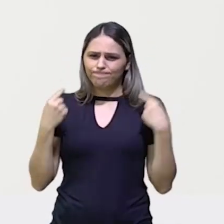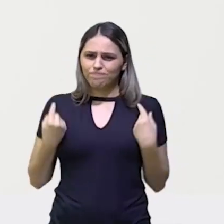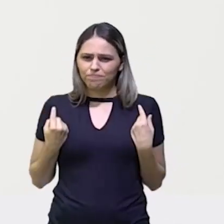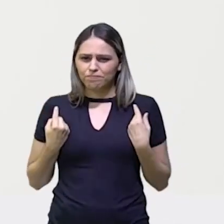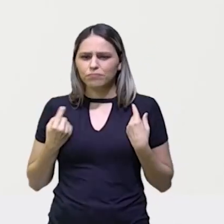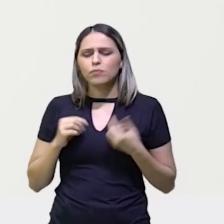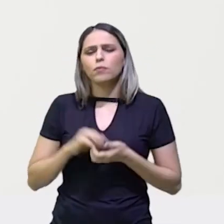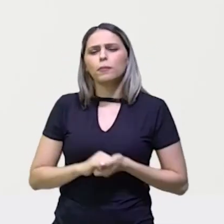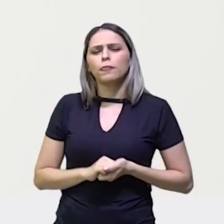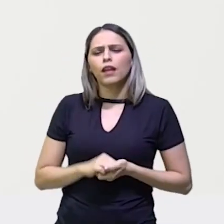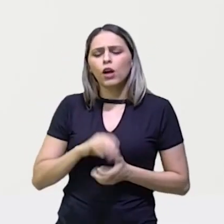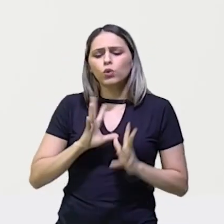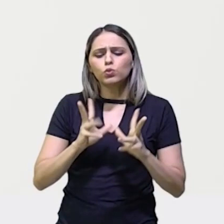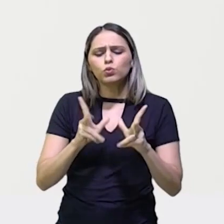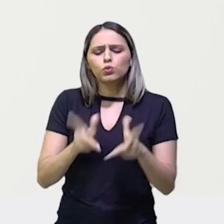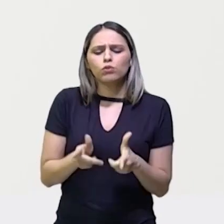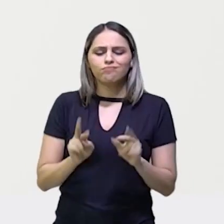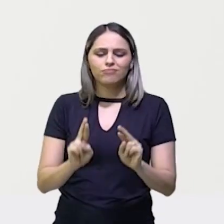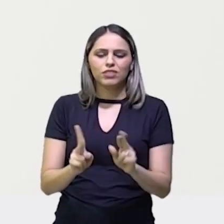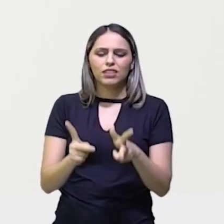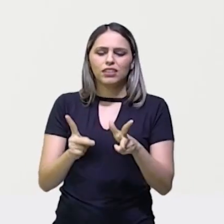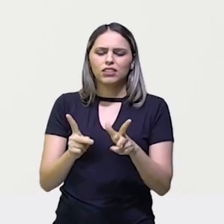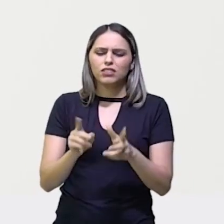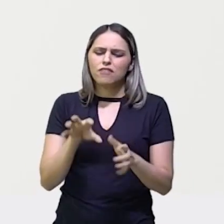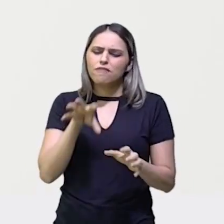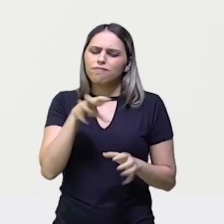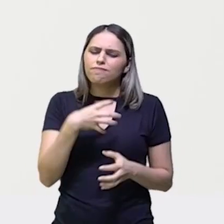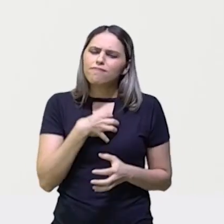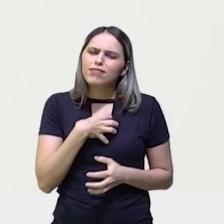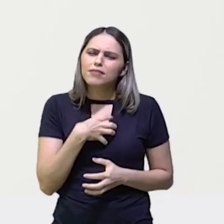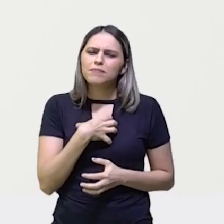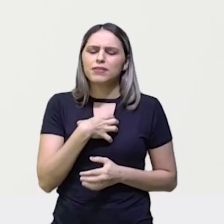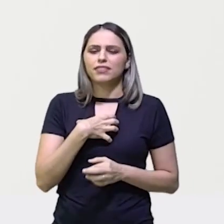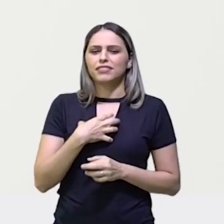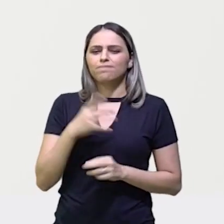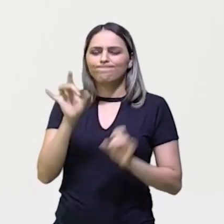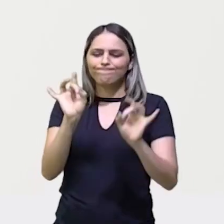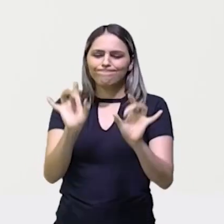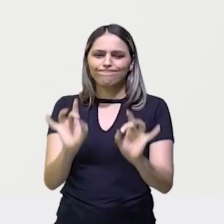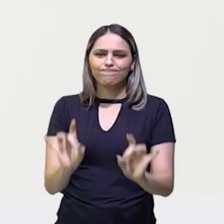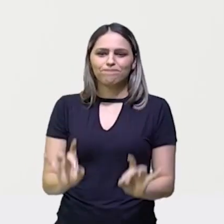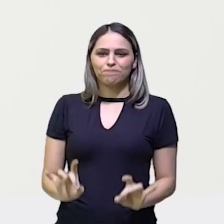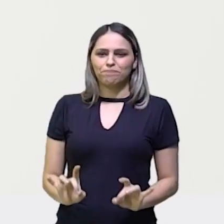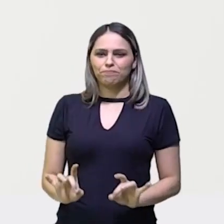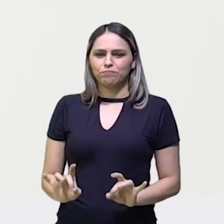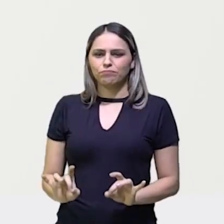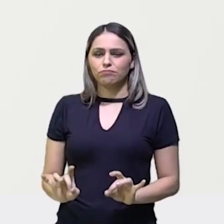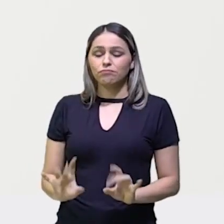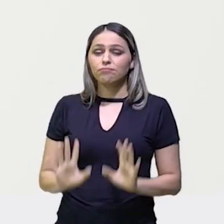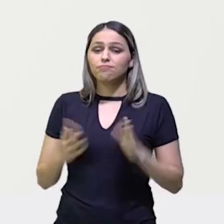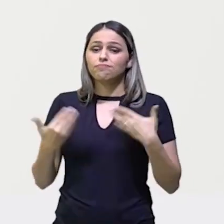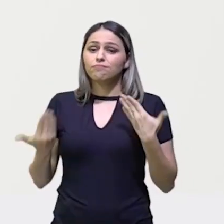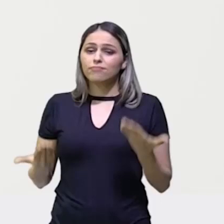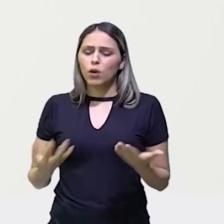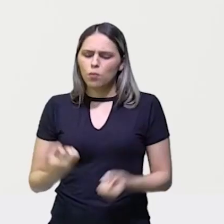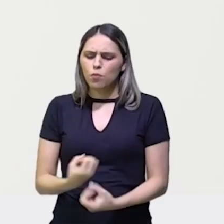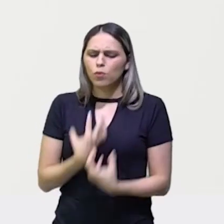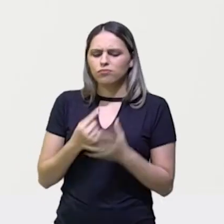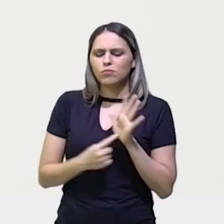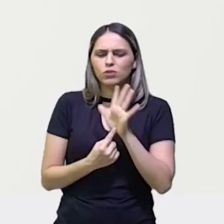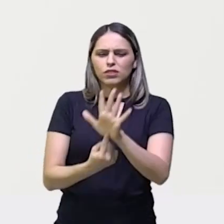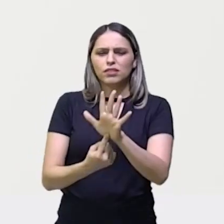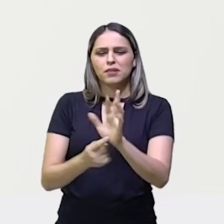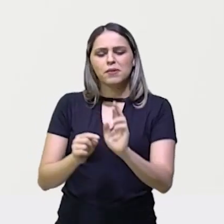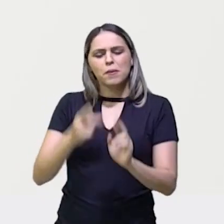somos diferentes, mas de maneiras especiais? Isso o poema ele quis nos dizer, que pessoas diferentes